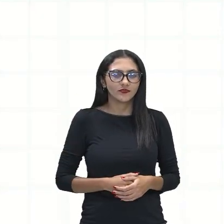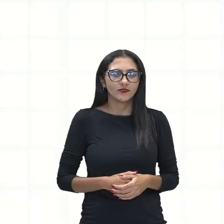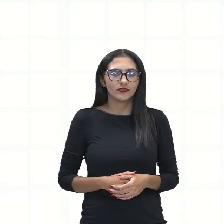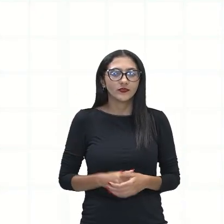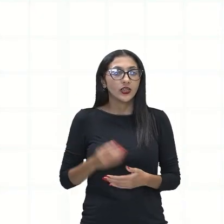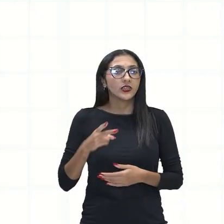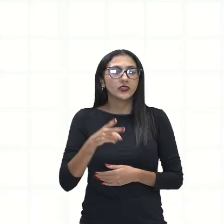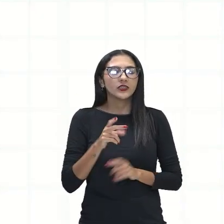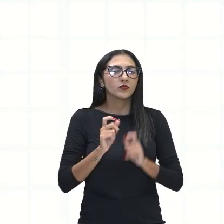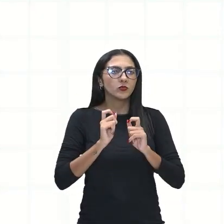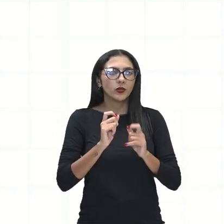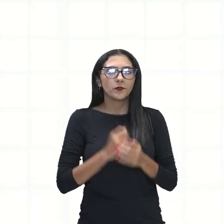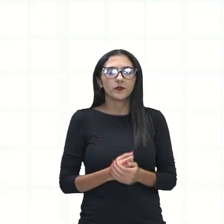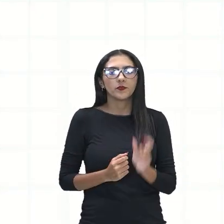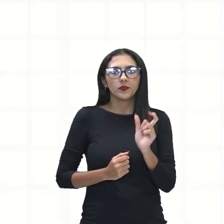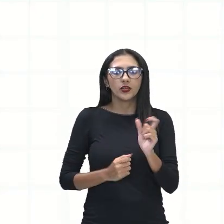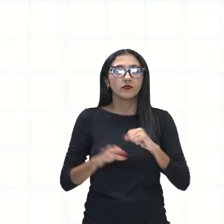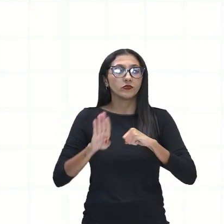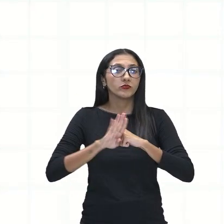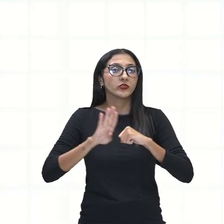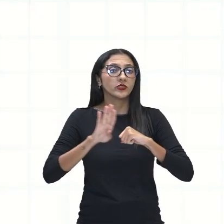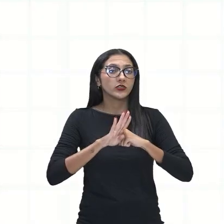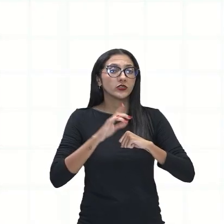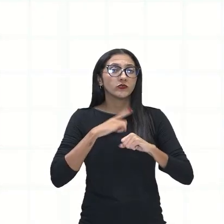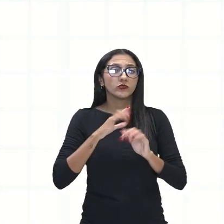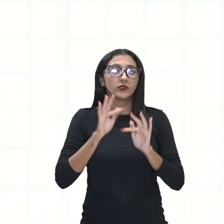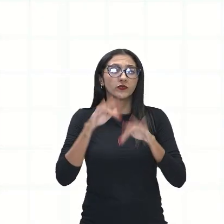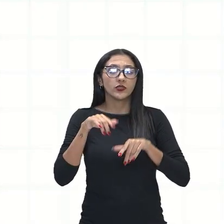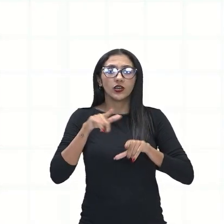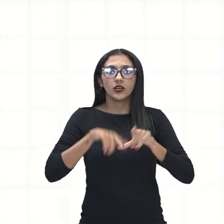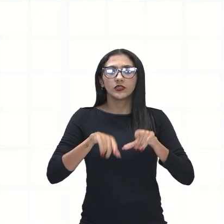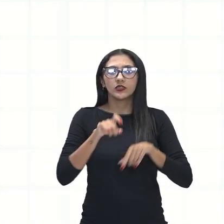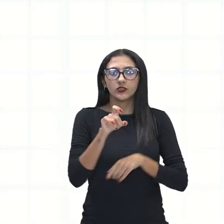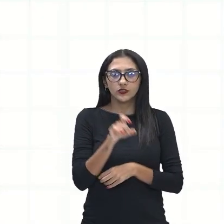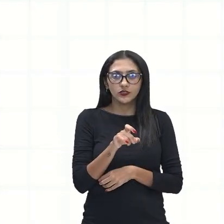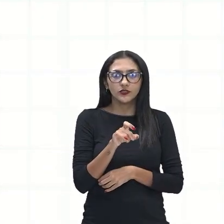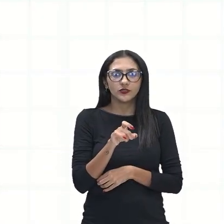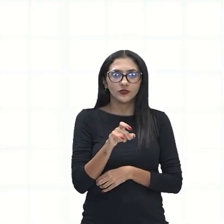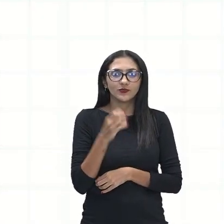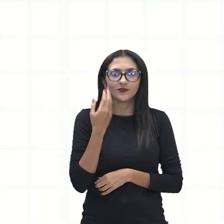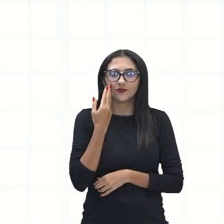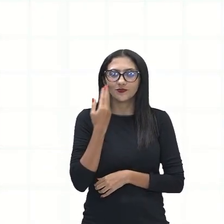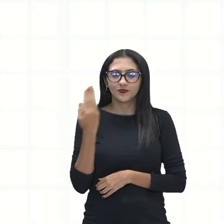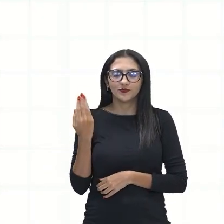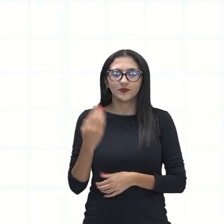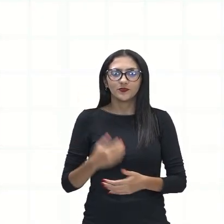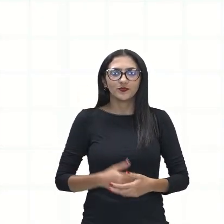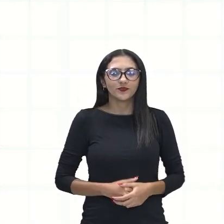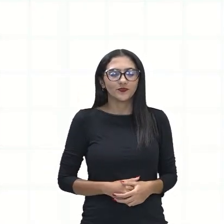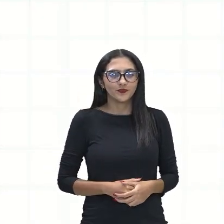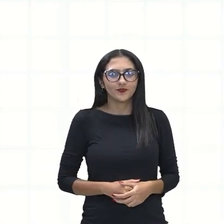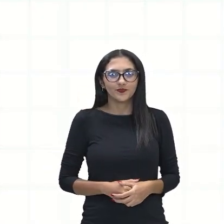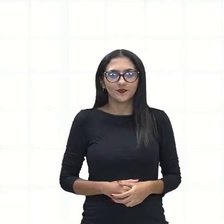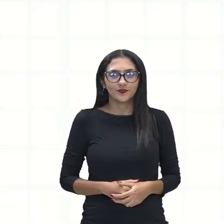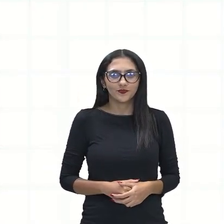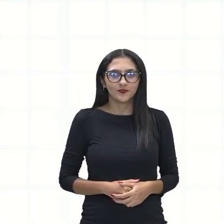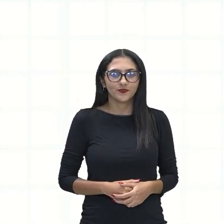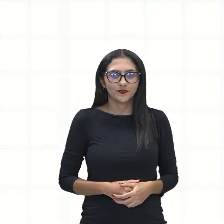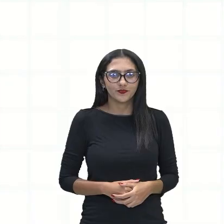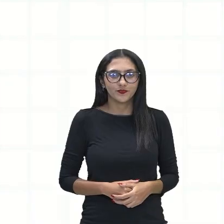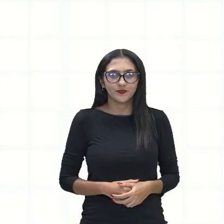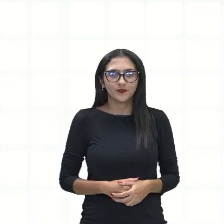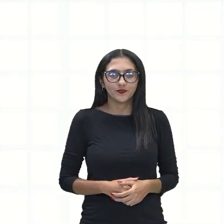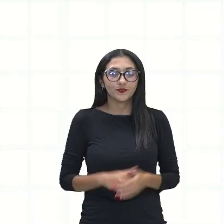que o substantivo termina em X, ok? Box, boxes. E aqui,